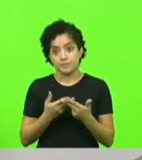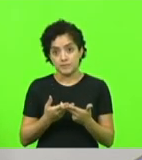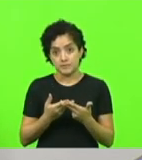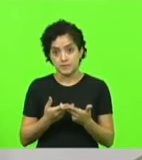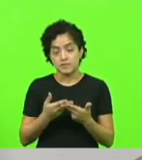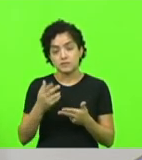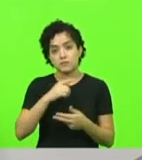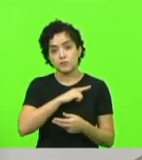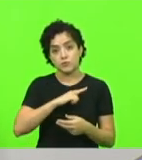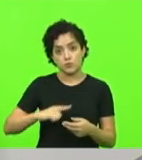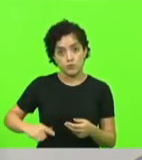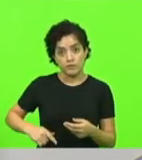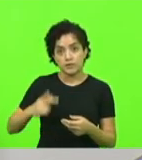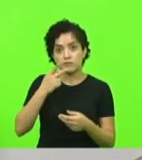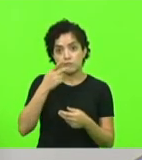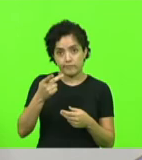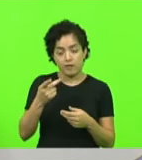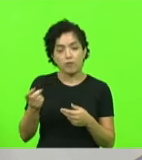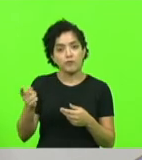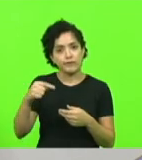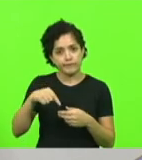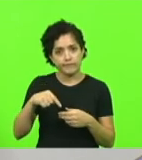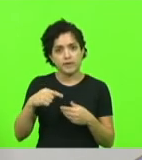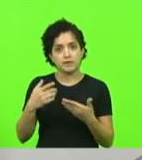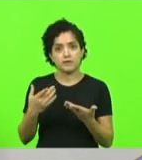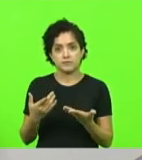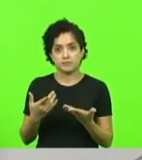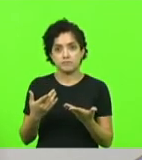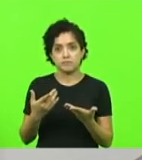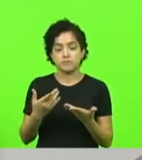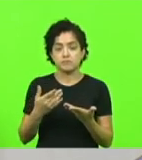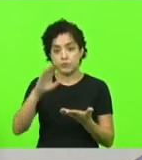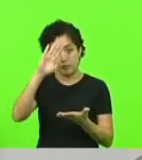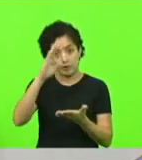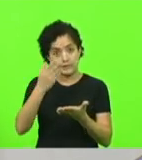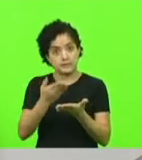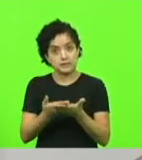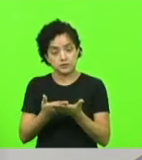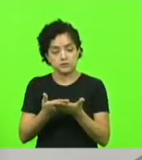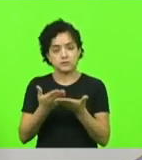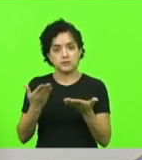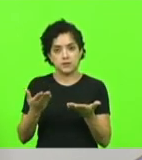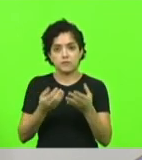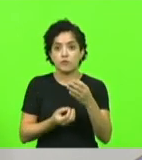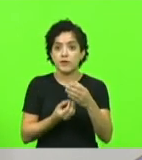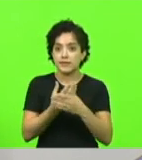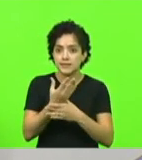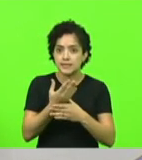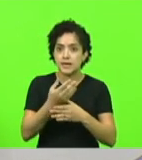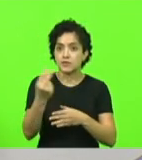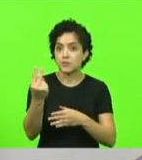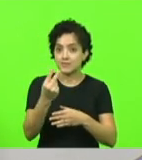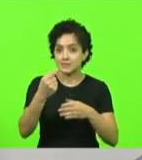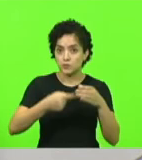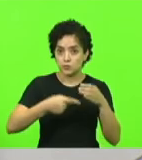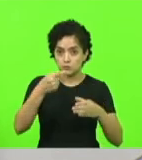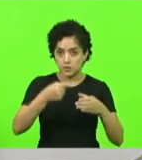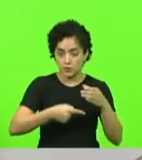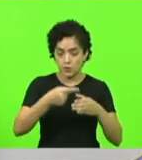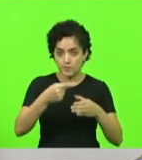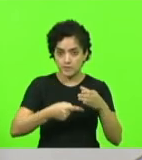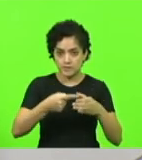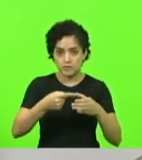né? Se ele disse que vem, eu quero crer que vem. Até porque foi criada uma segunda comissão aqui para tratar